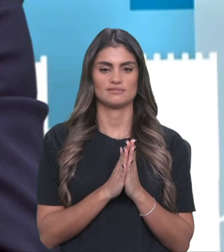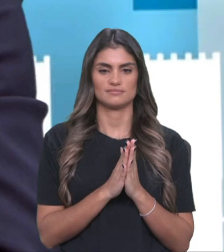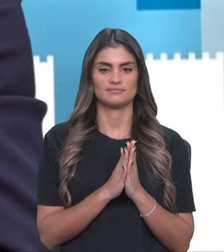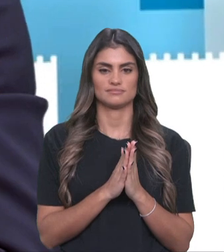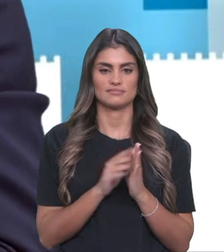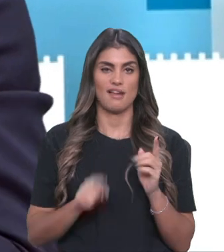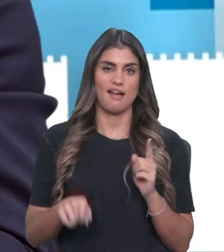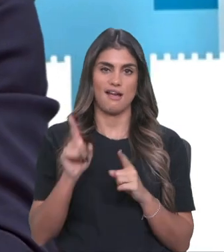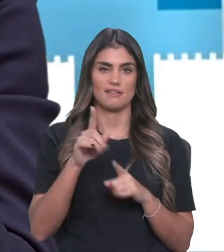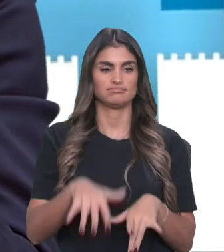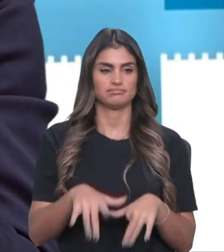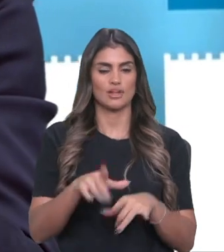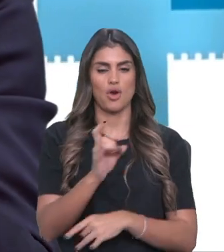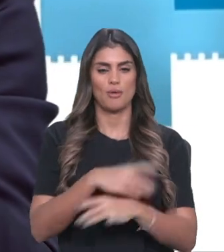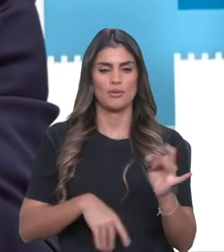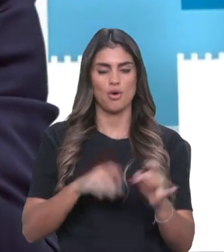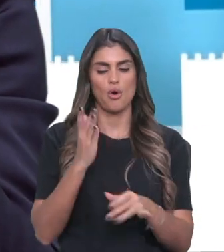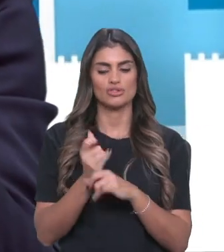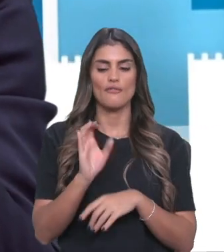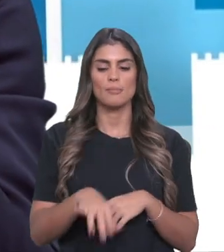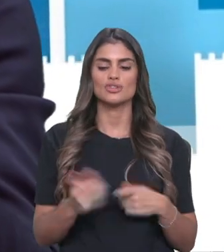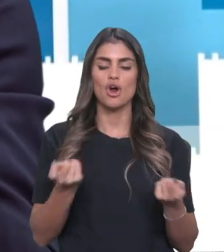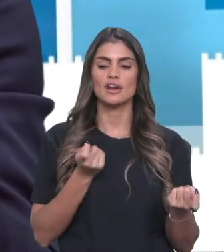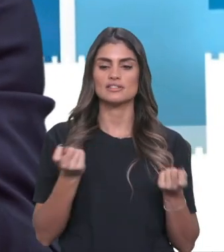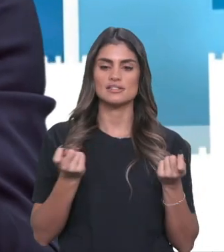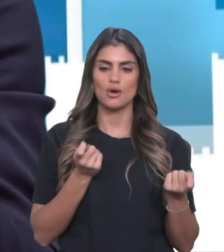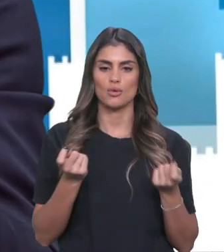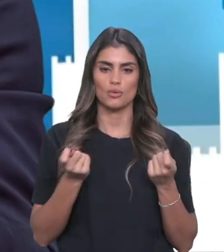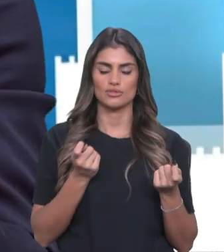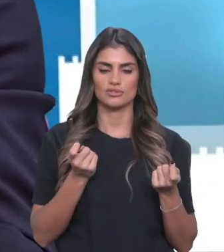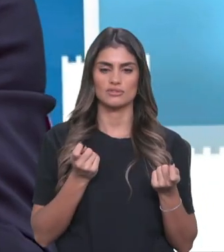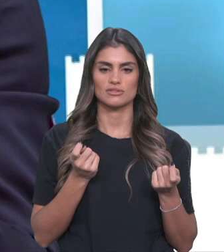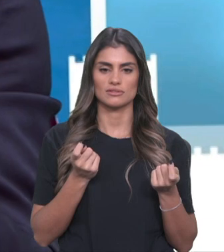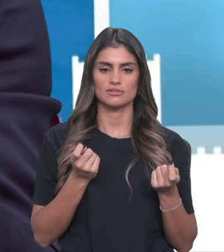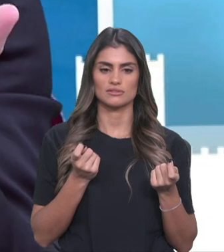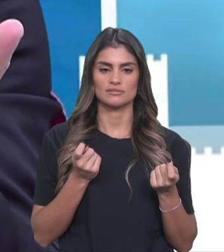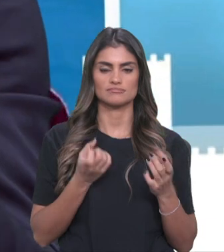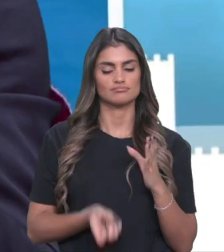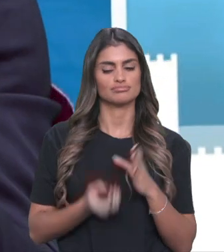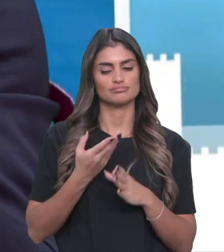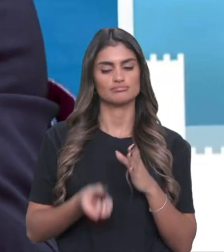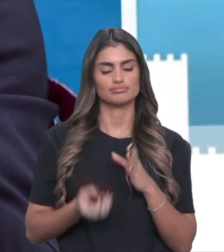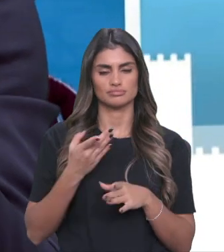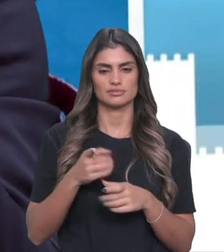a Europa, outras formas de organização na criatividade deste processo sinodal, na conversação